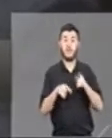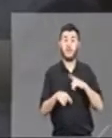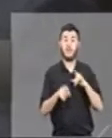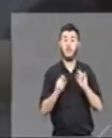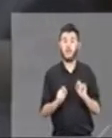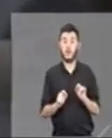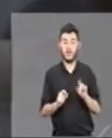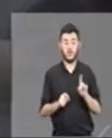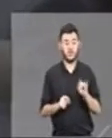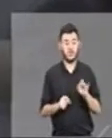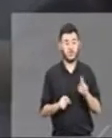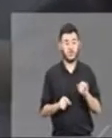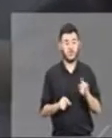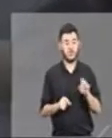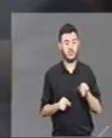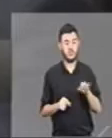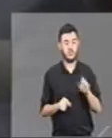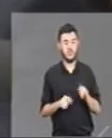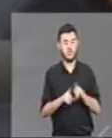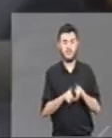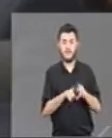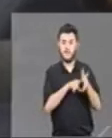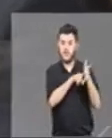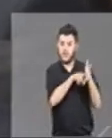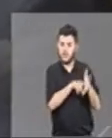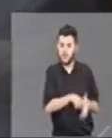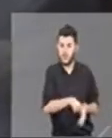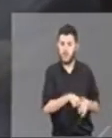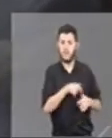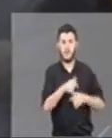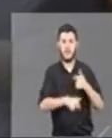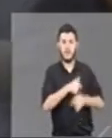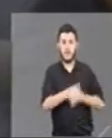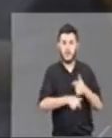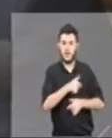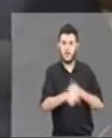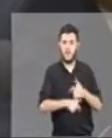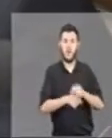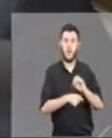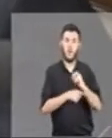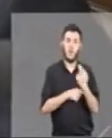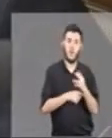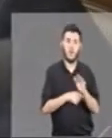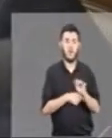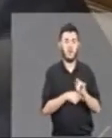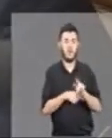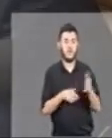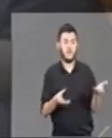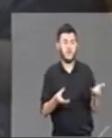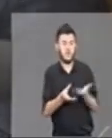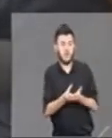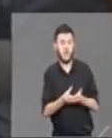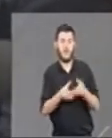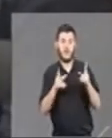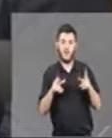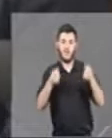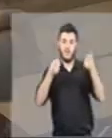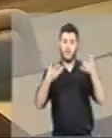fase pré-processual, seja para atuação já na fase processual propriamente dita, vai